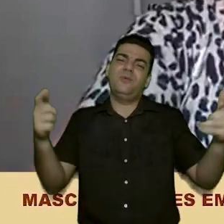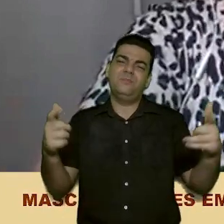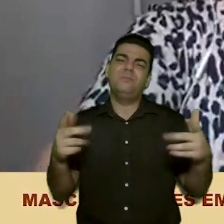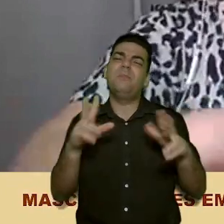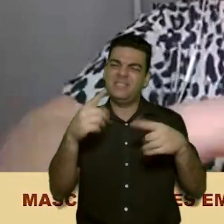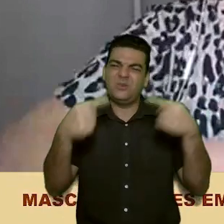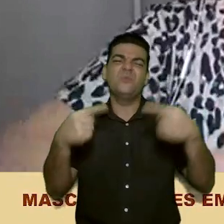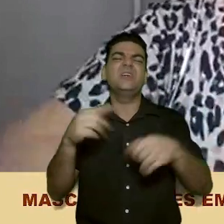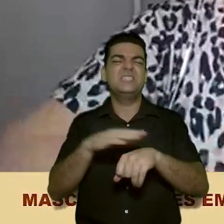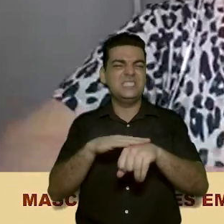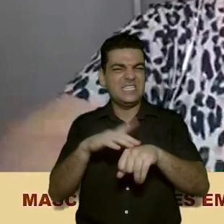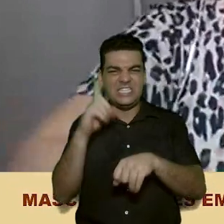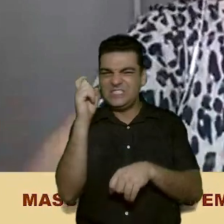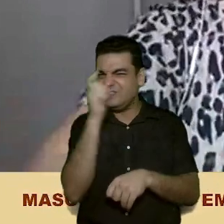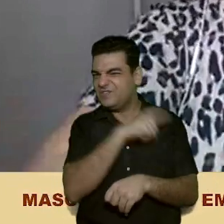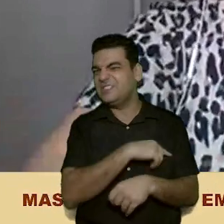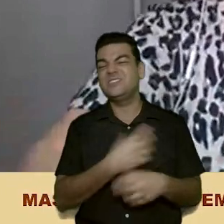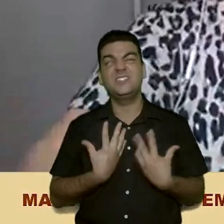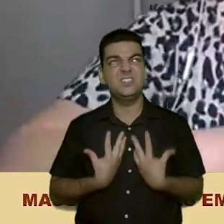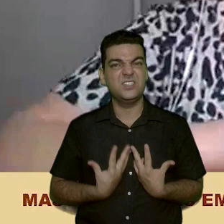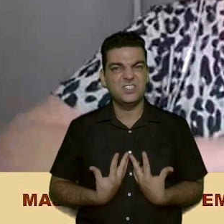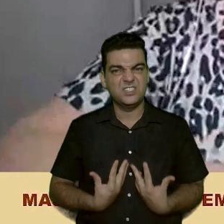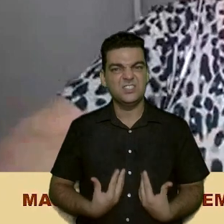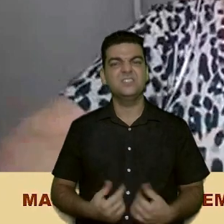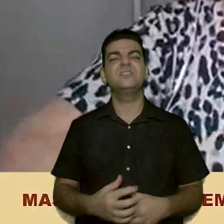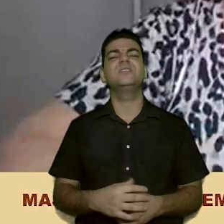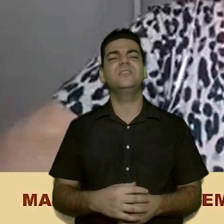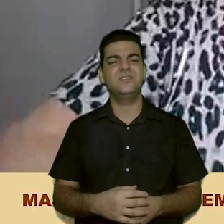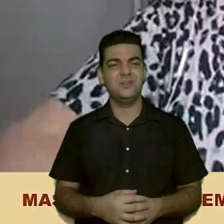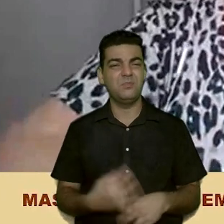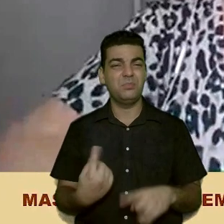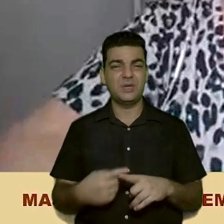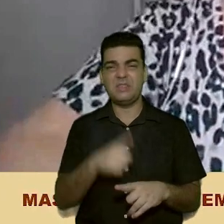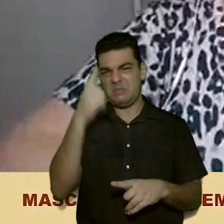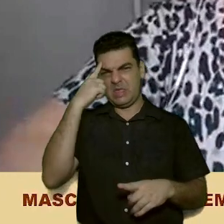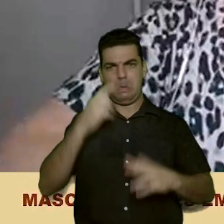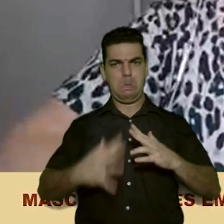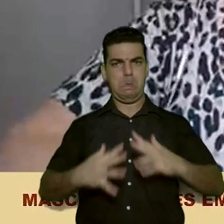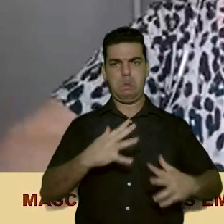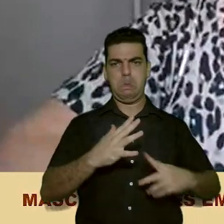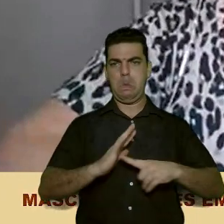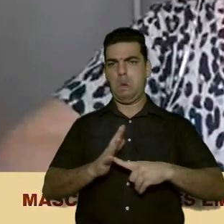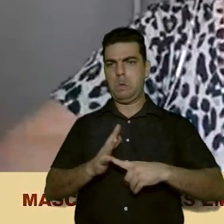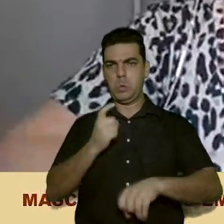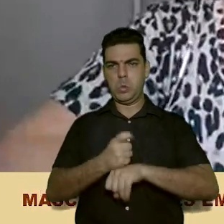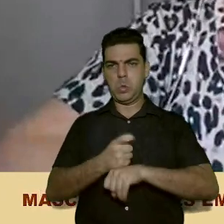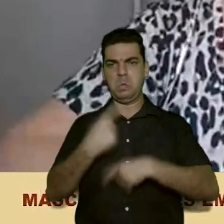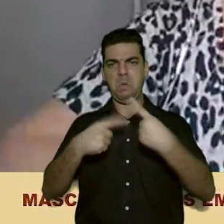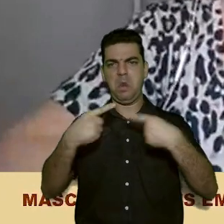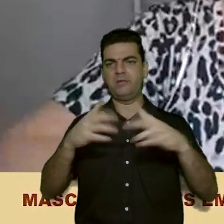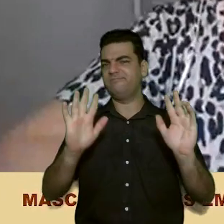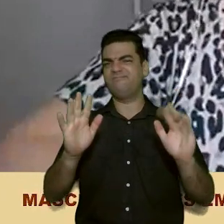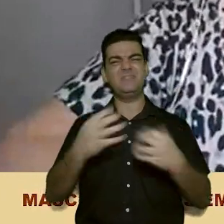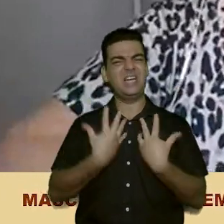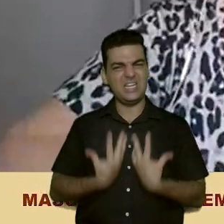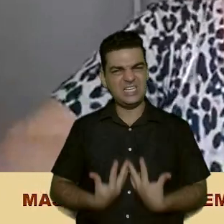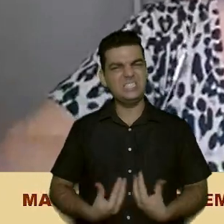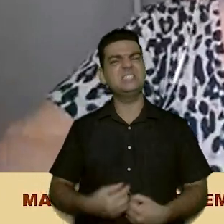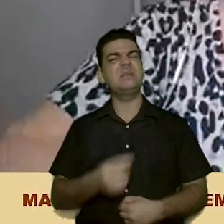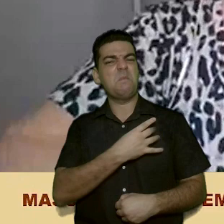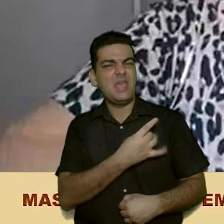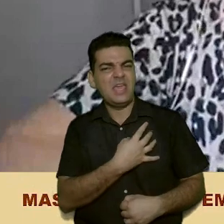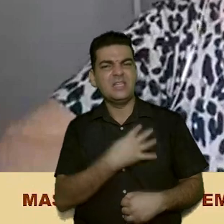maior número, são mais bem dispostas, embora canse, embora a gente possa ficar desgastado. Ninguém aqui é robô,